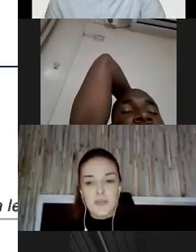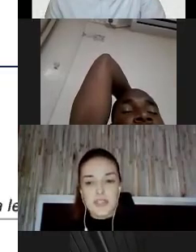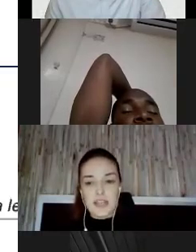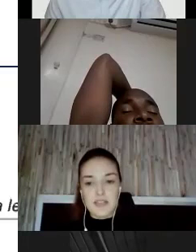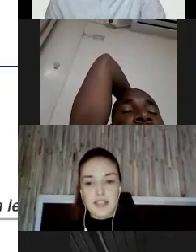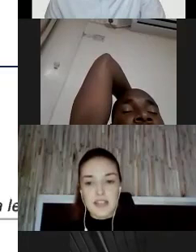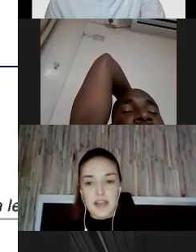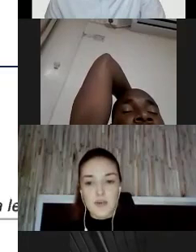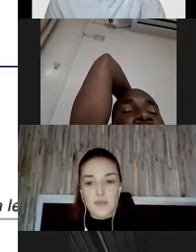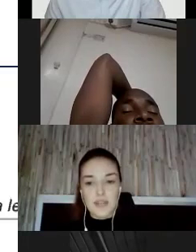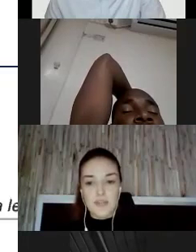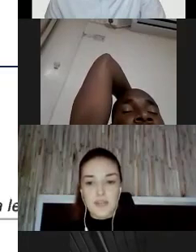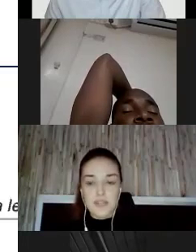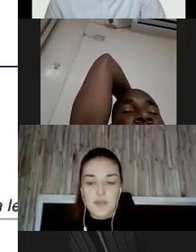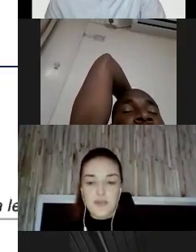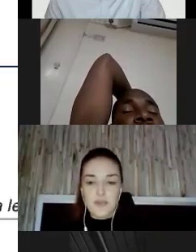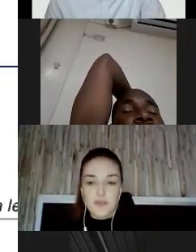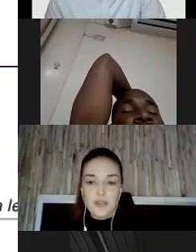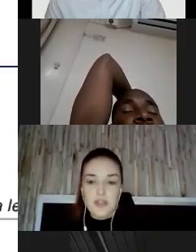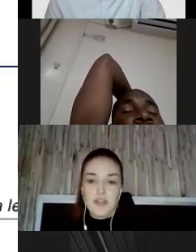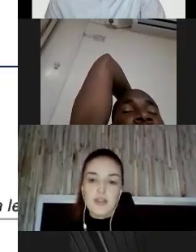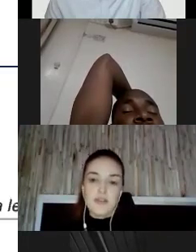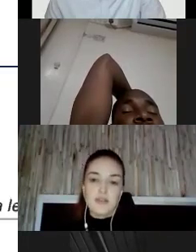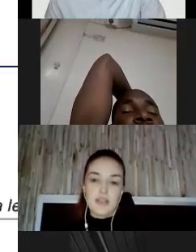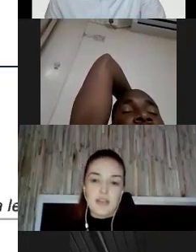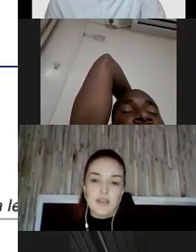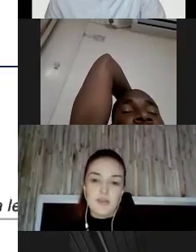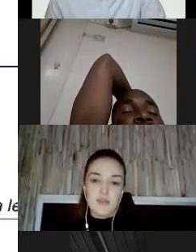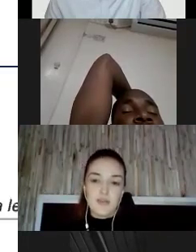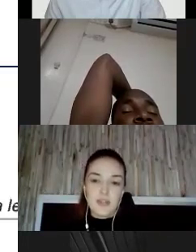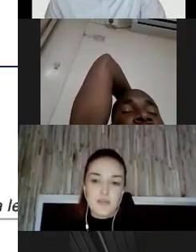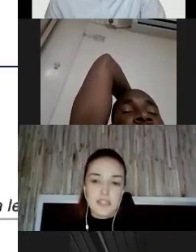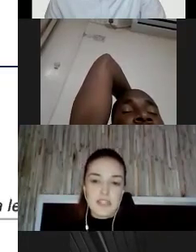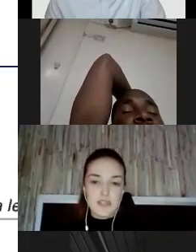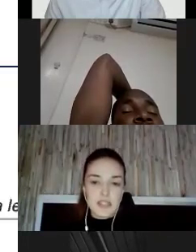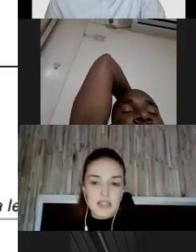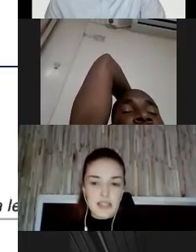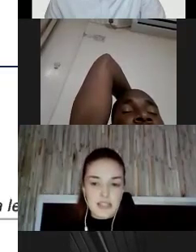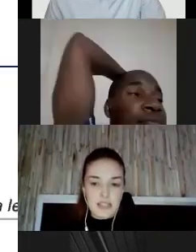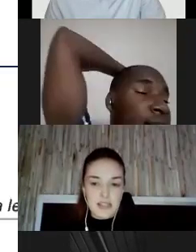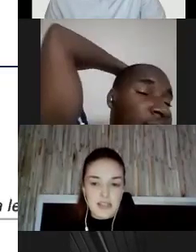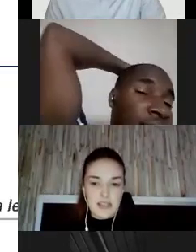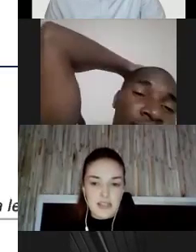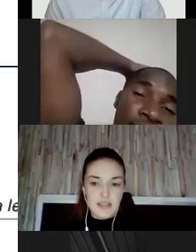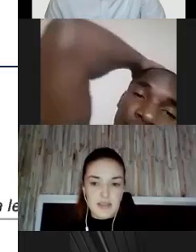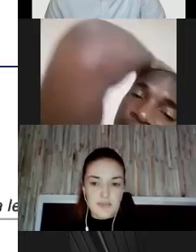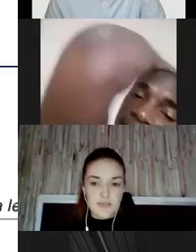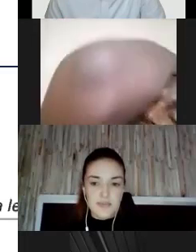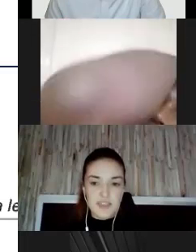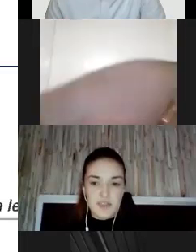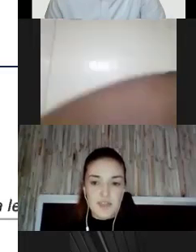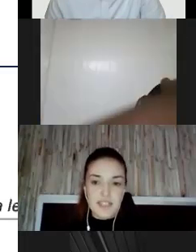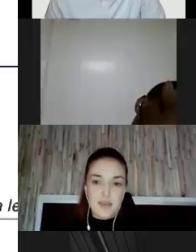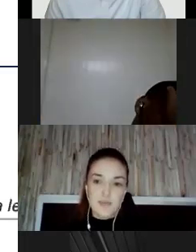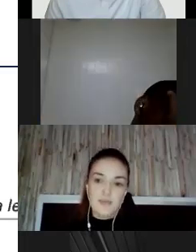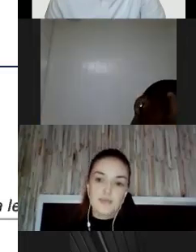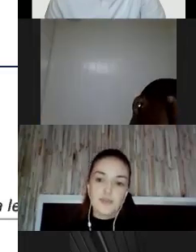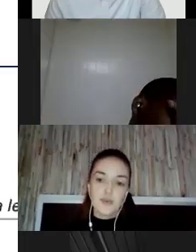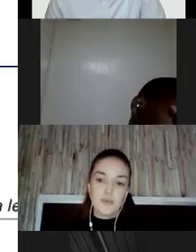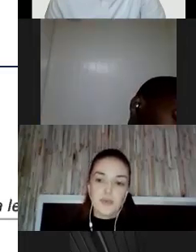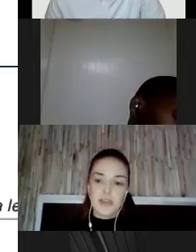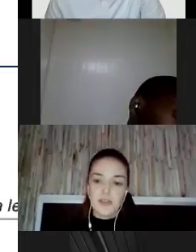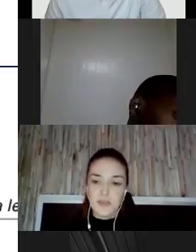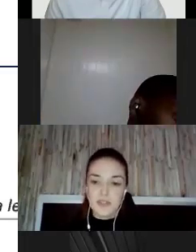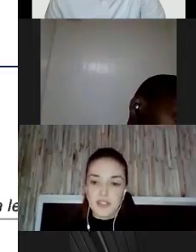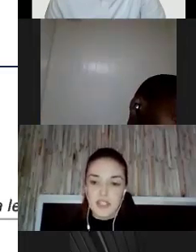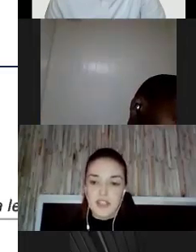foi depositado aqui era um ambiente mais profundo do que quando foi depositado aqui essa feição no